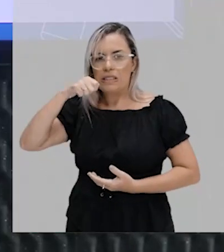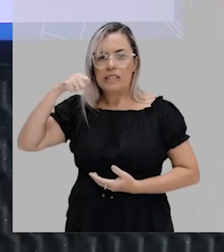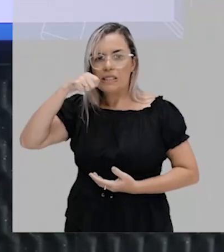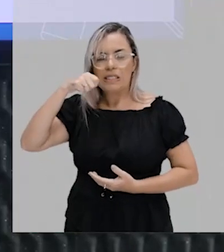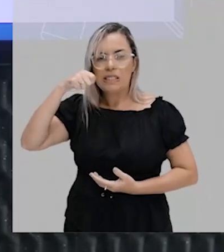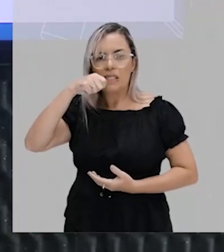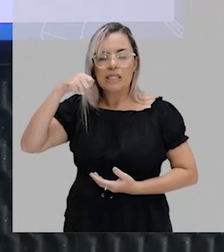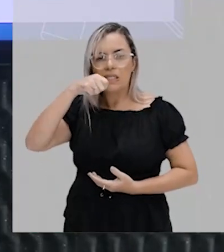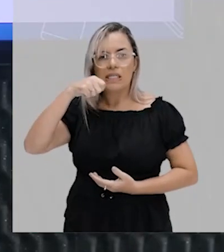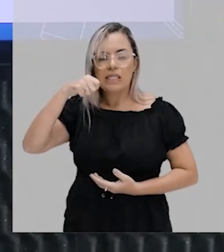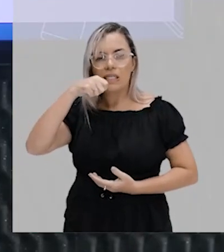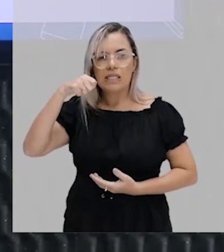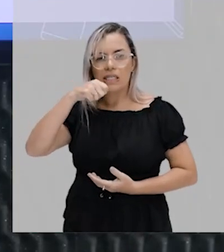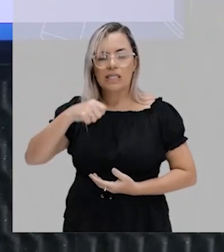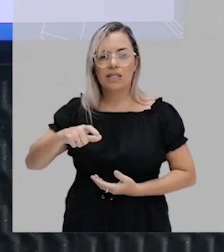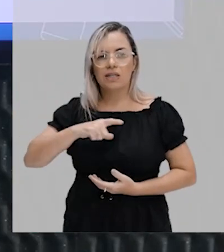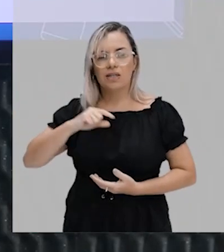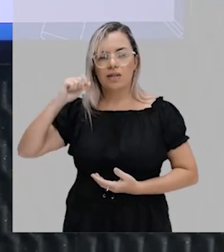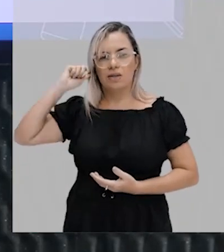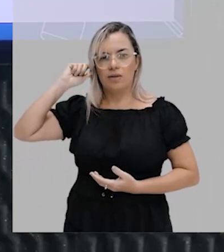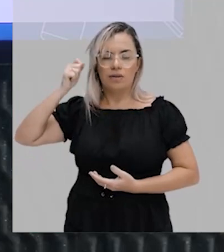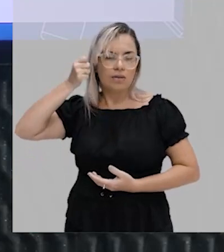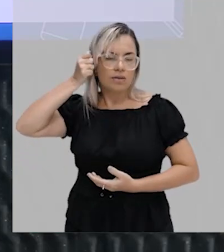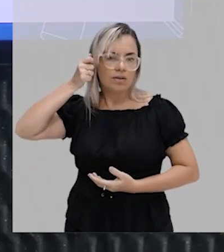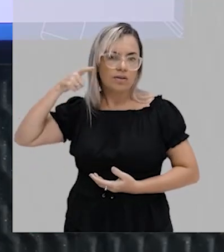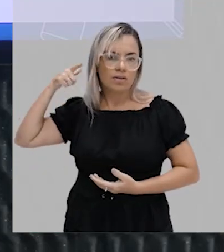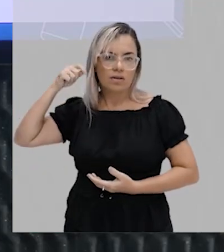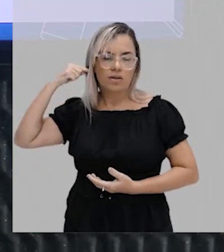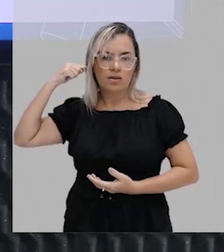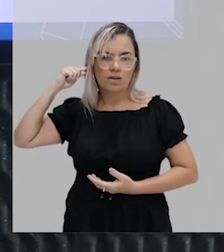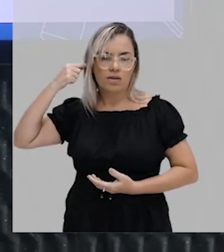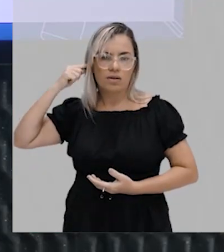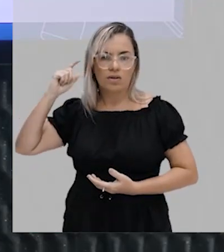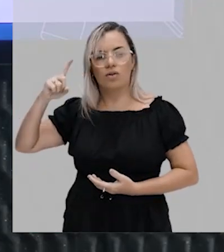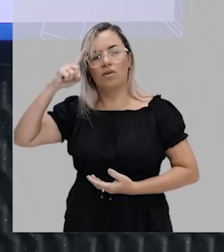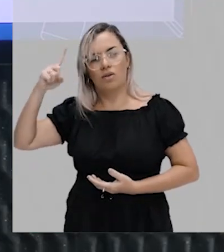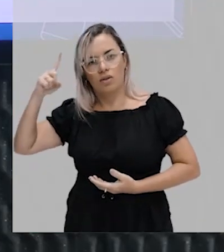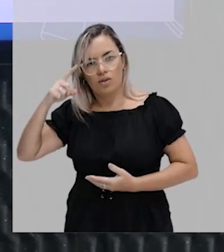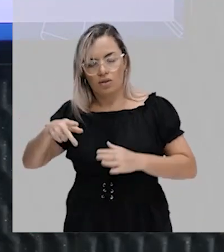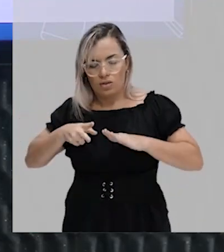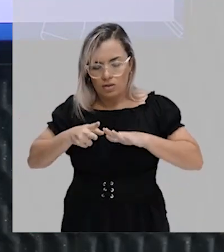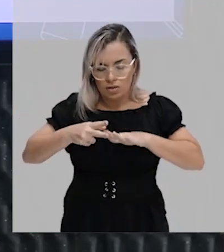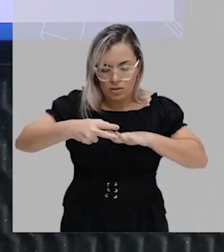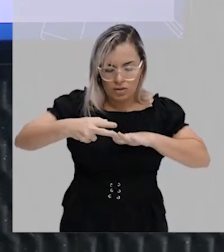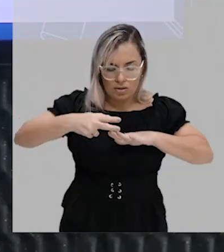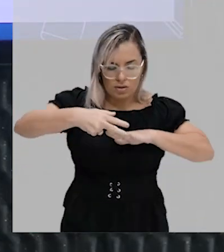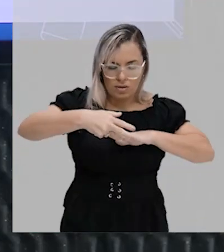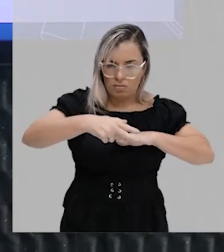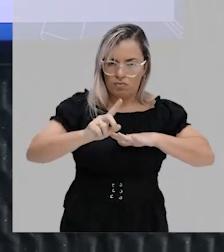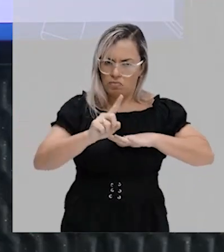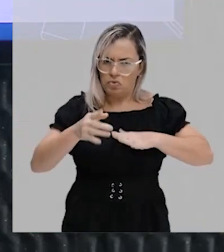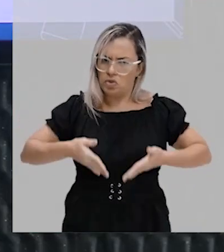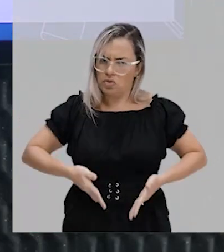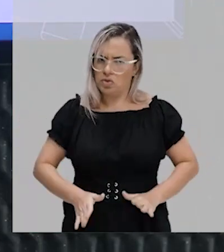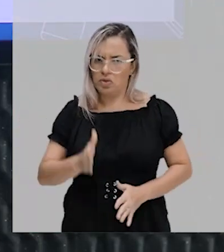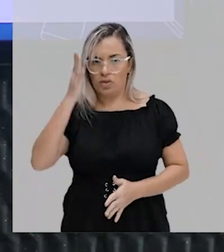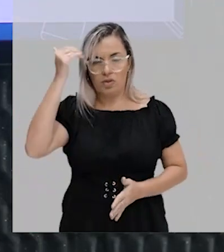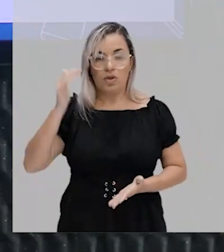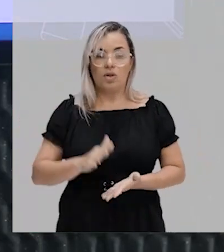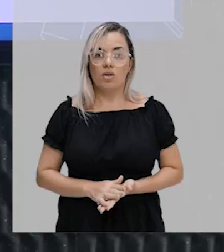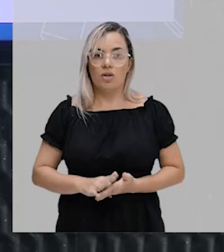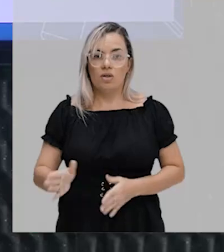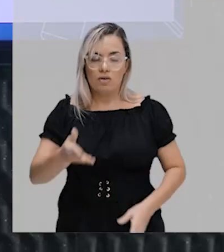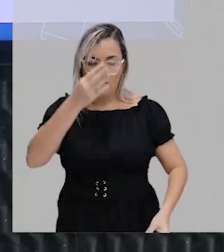tinha que limpar seu ouvido periodicamente, que você tinha que cortar as unhas. Isso você não nasceu sabendo. Isso você